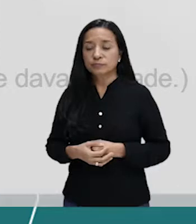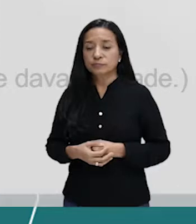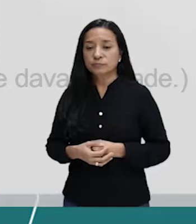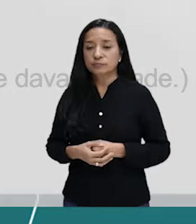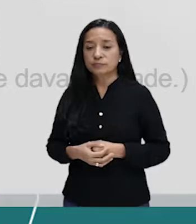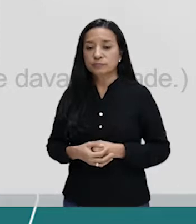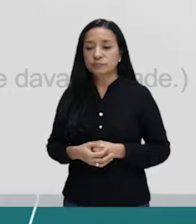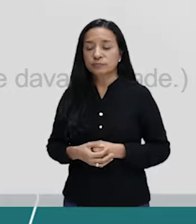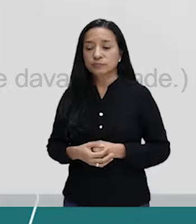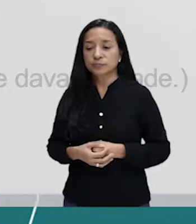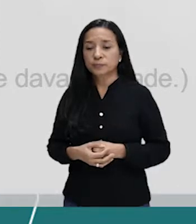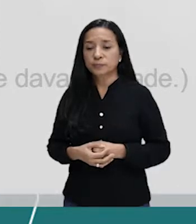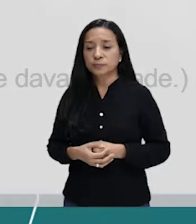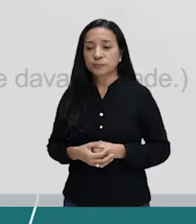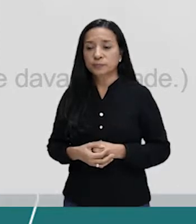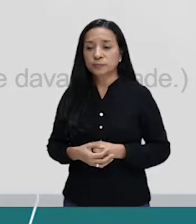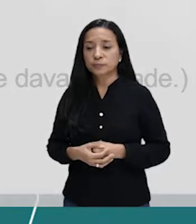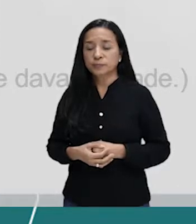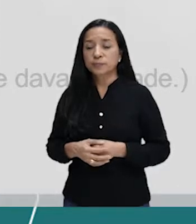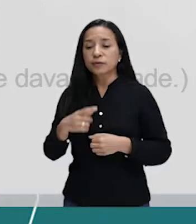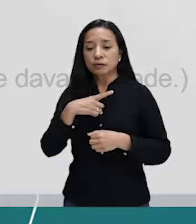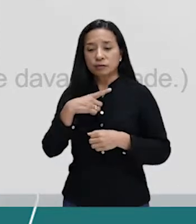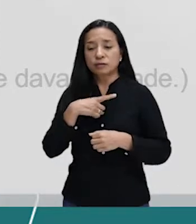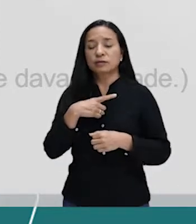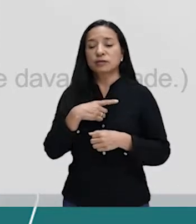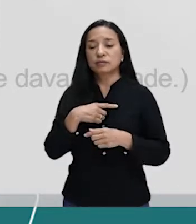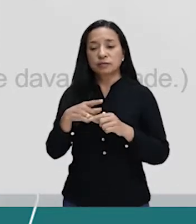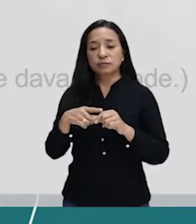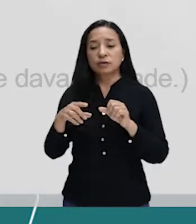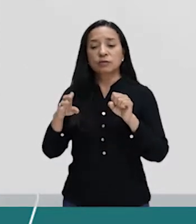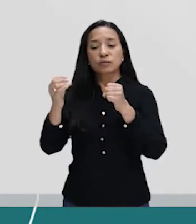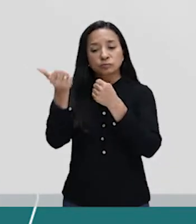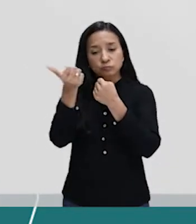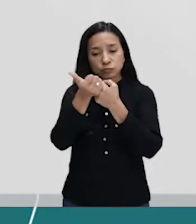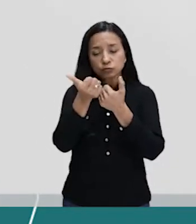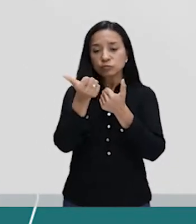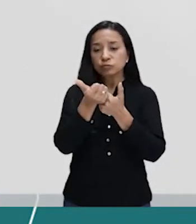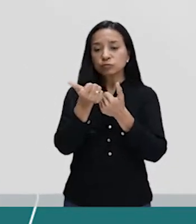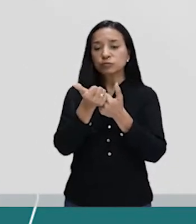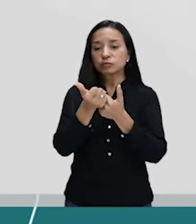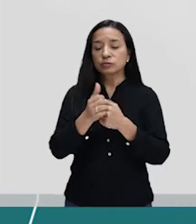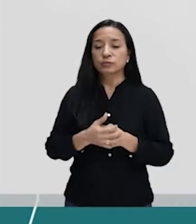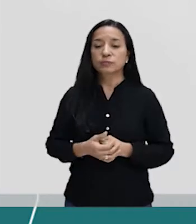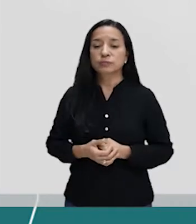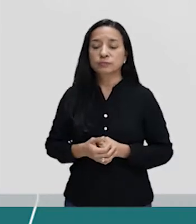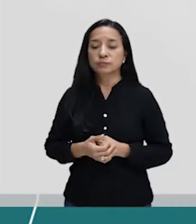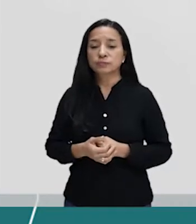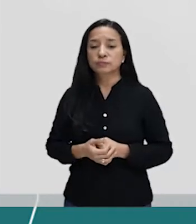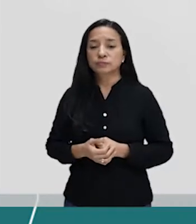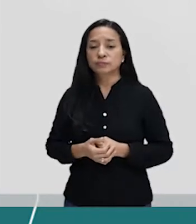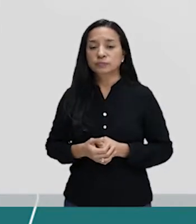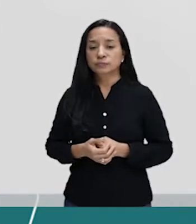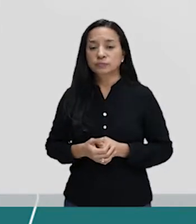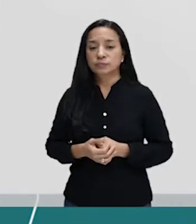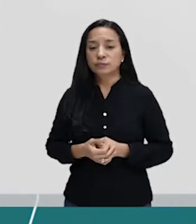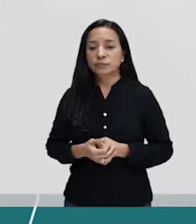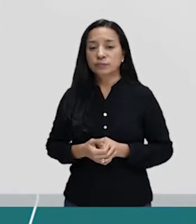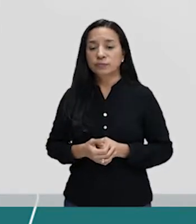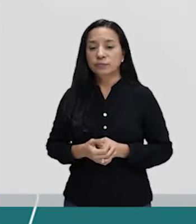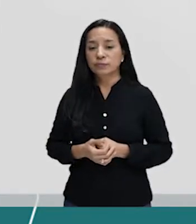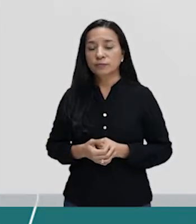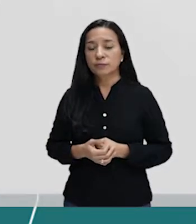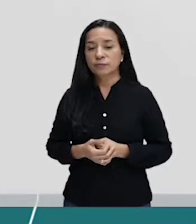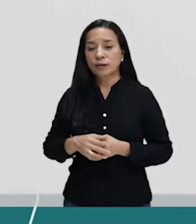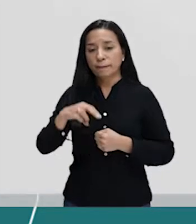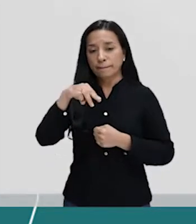me dava vontade, né? Então, teve aí também uma substituição. Mesmo e próprio.